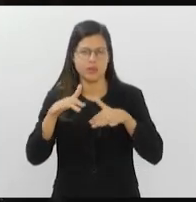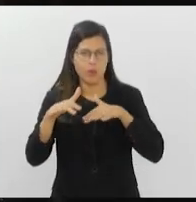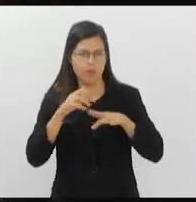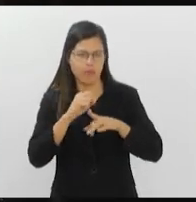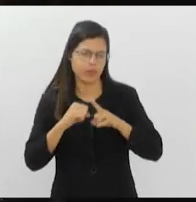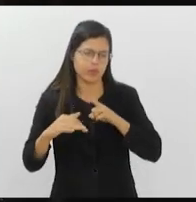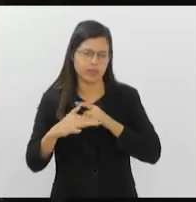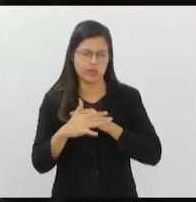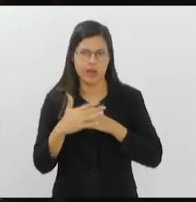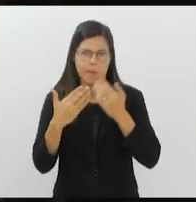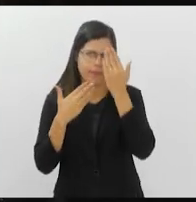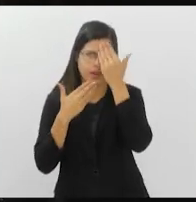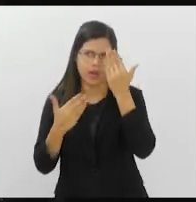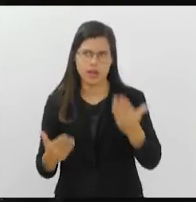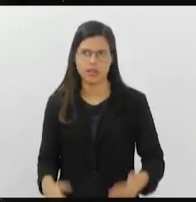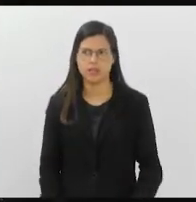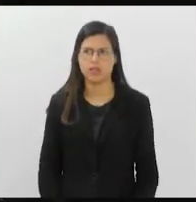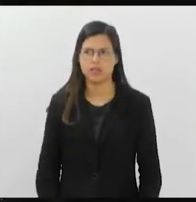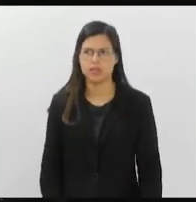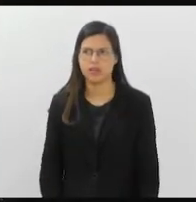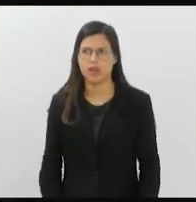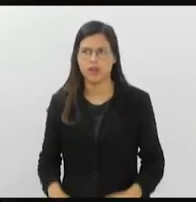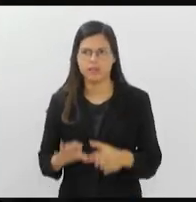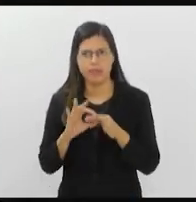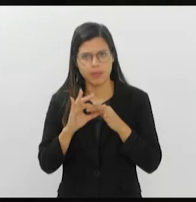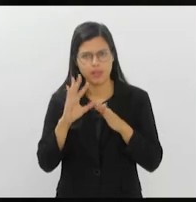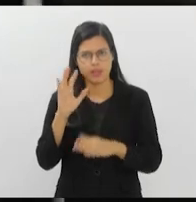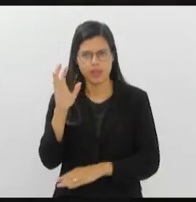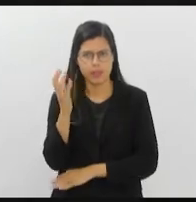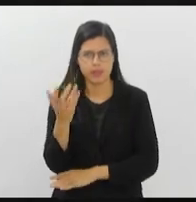Obrigado. Da libertação dessa planta. Obrigado.